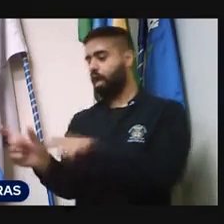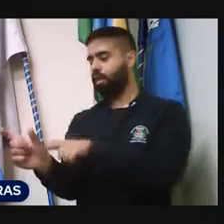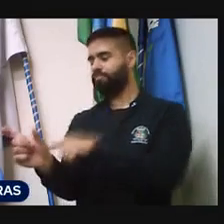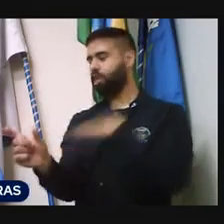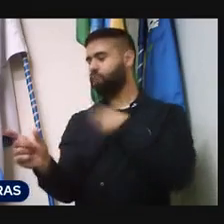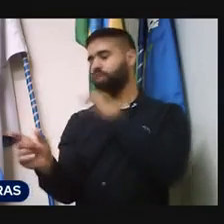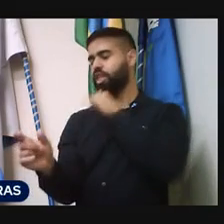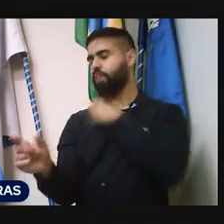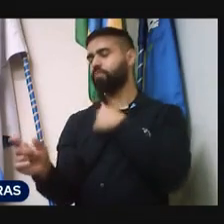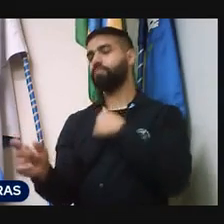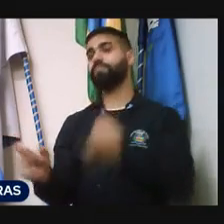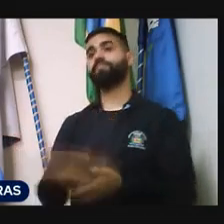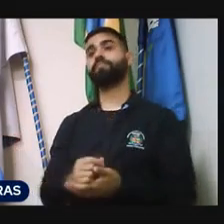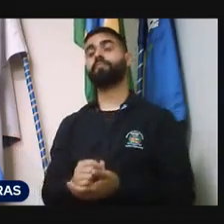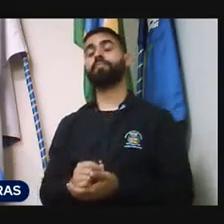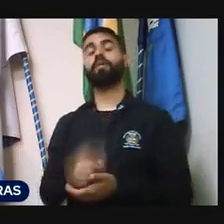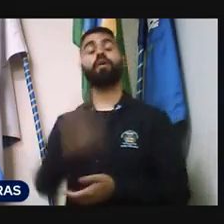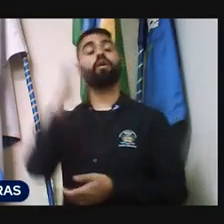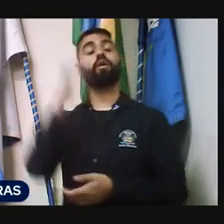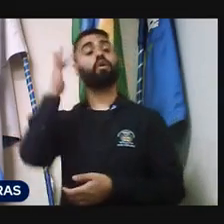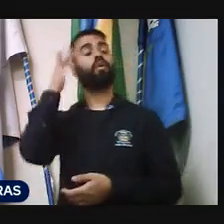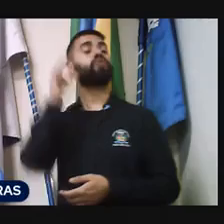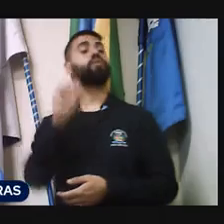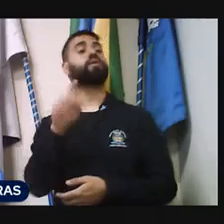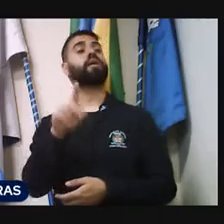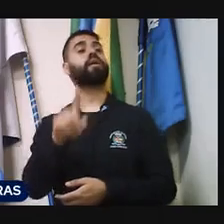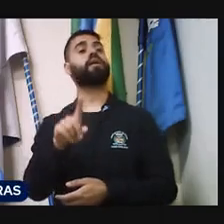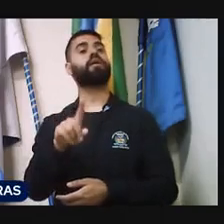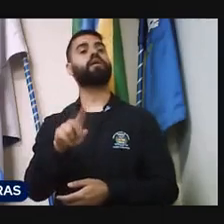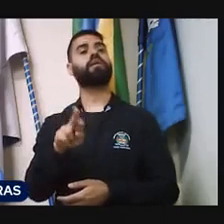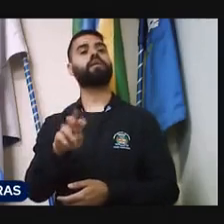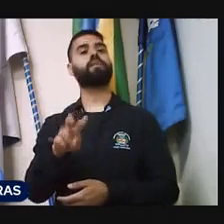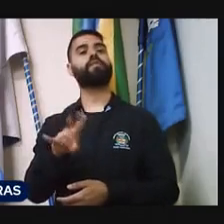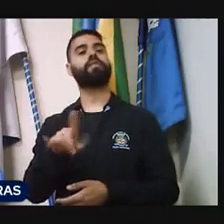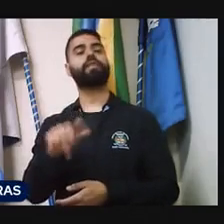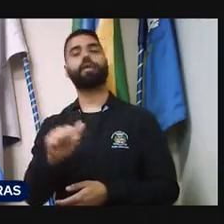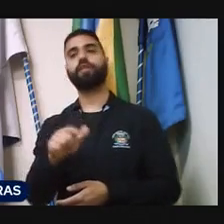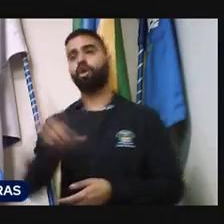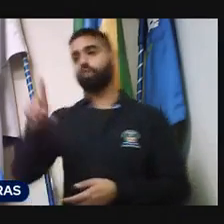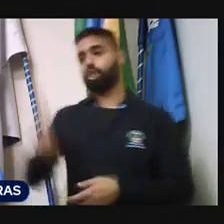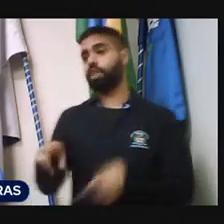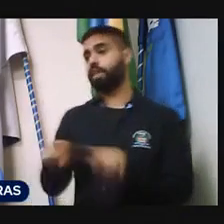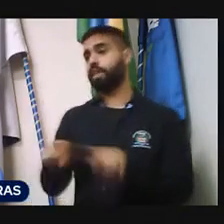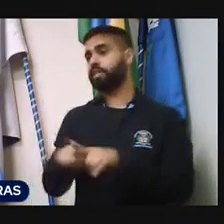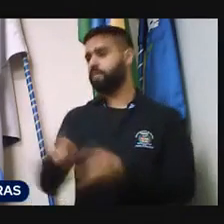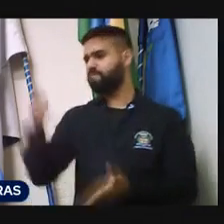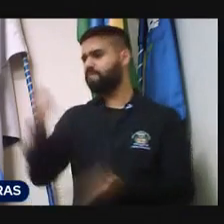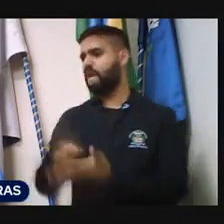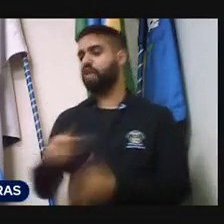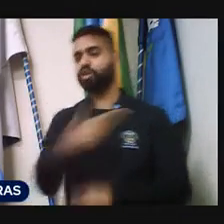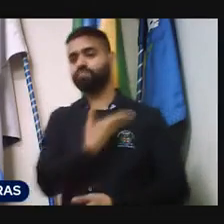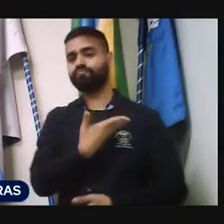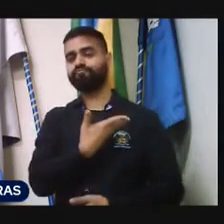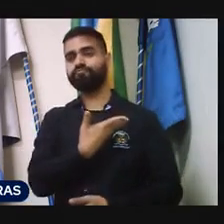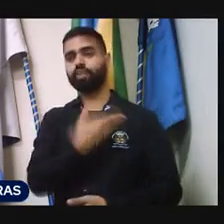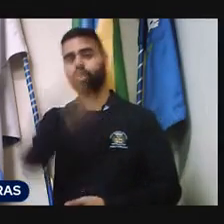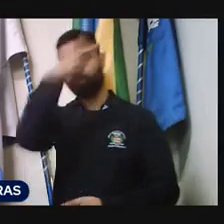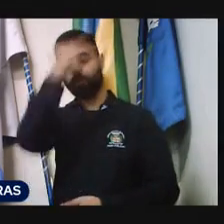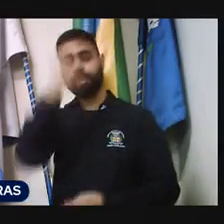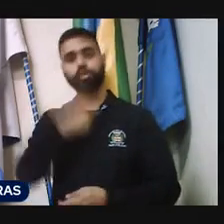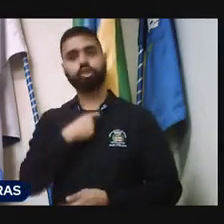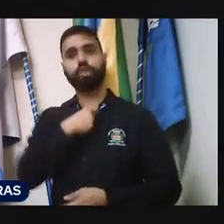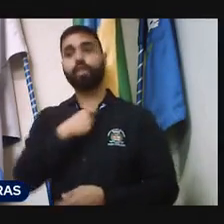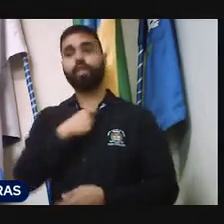acho que é a Previdência ela não é só um direito do servidor mas uma obrigação do executivo é isso que o Executivo tem que entender